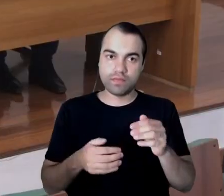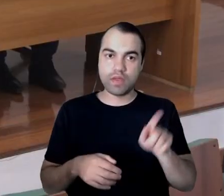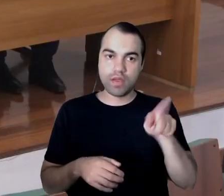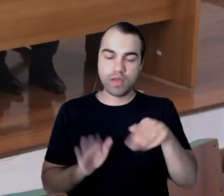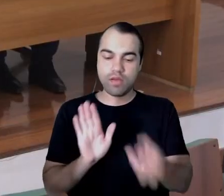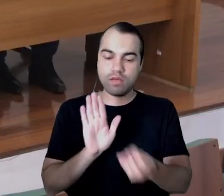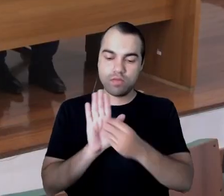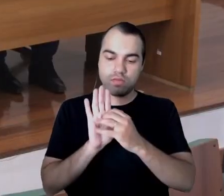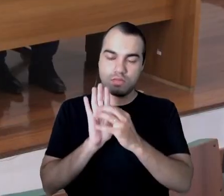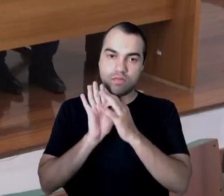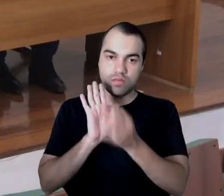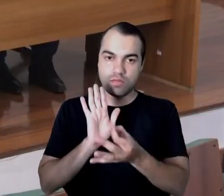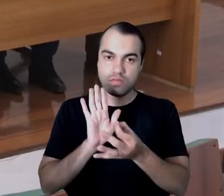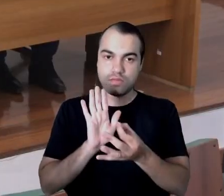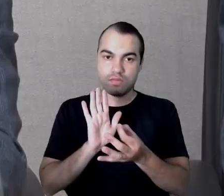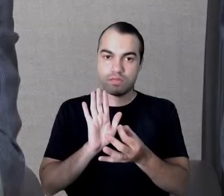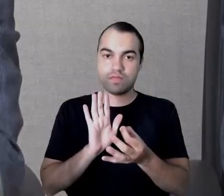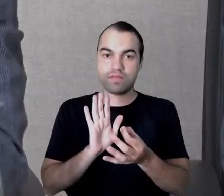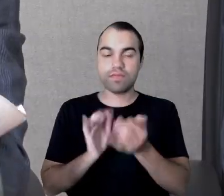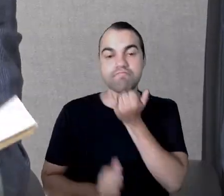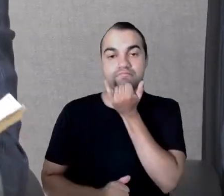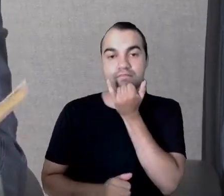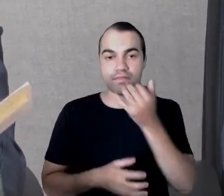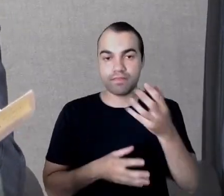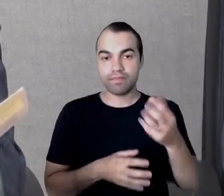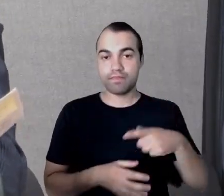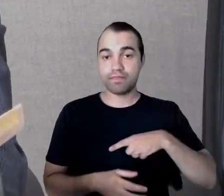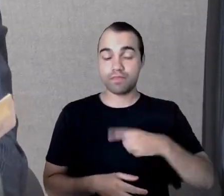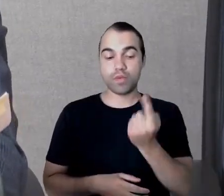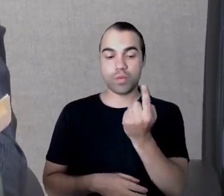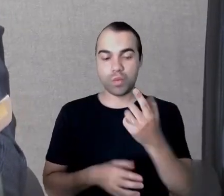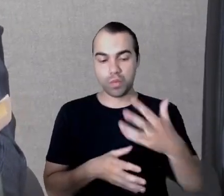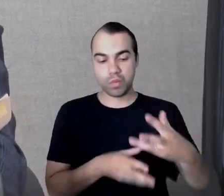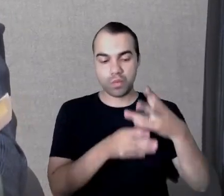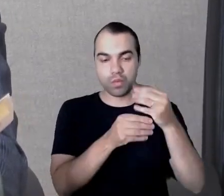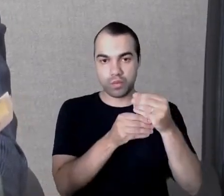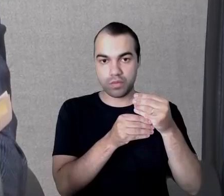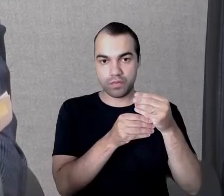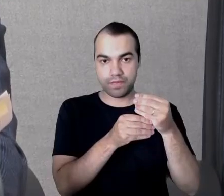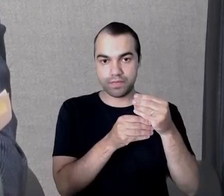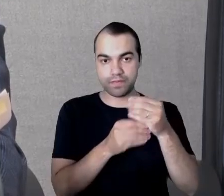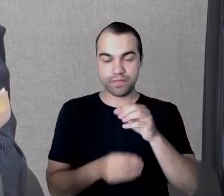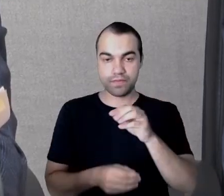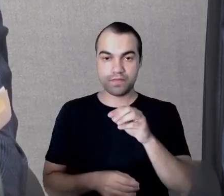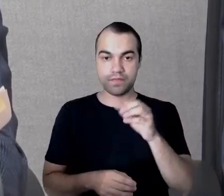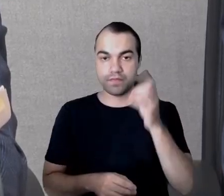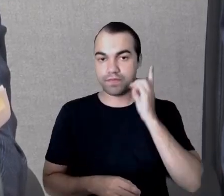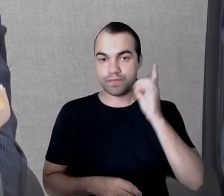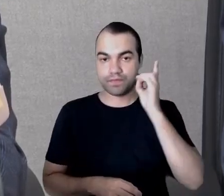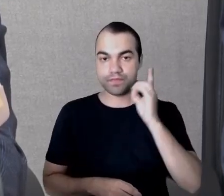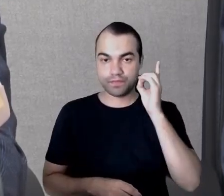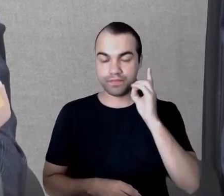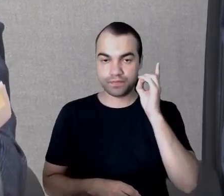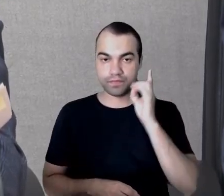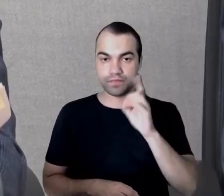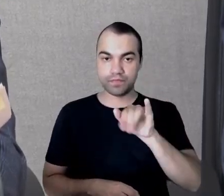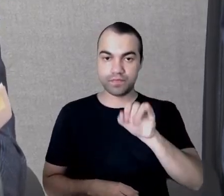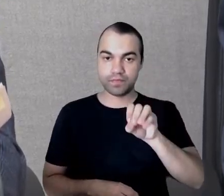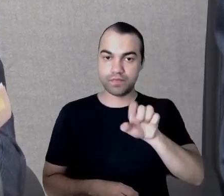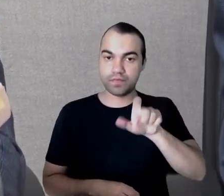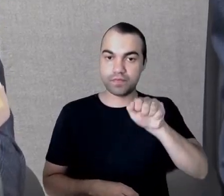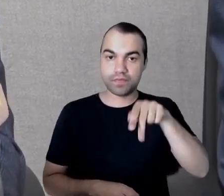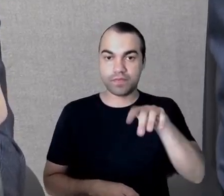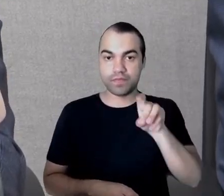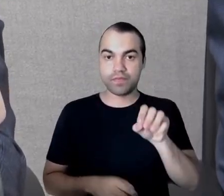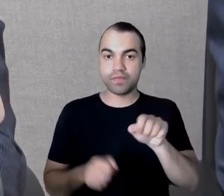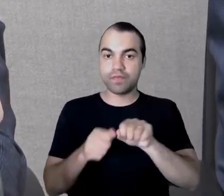a emenda perdão a uma Emenda Deputado e Orlando então feitas essas considerações a emenda é